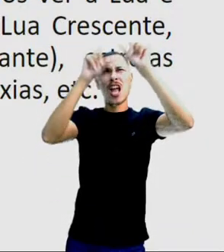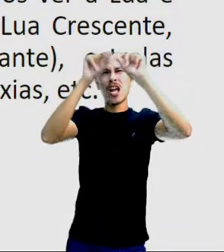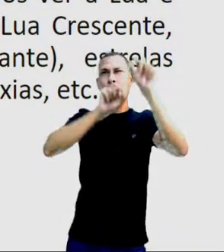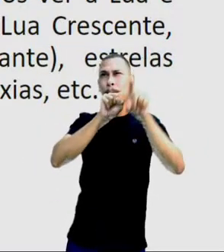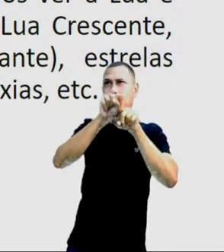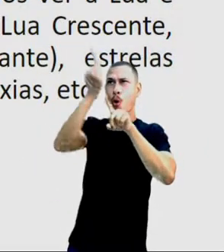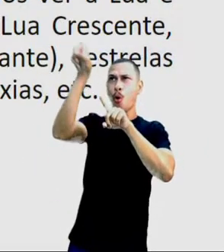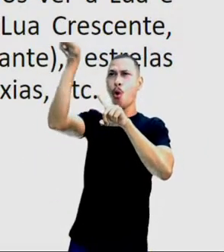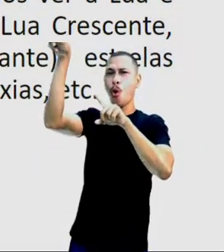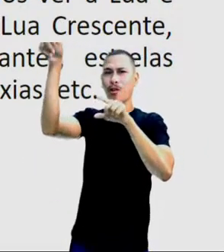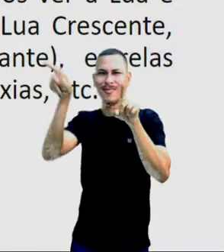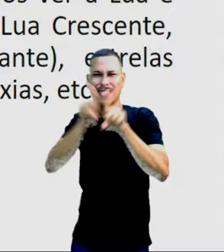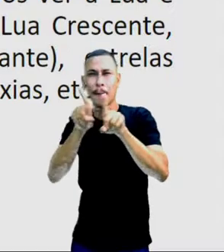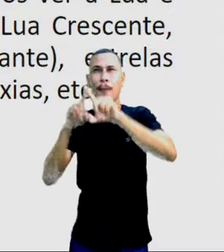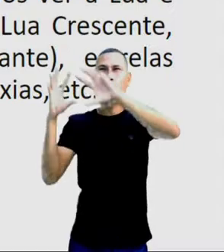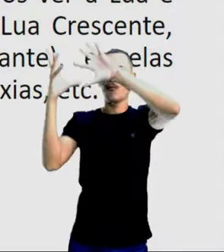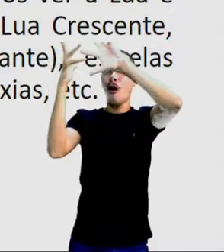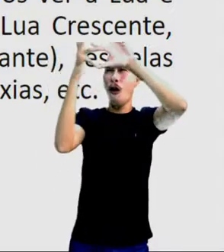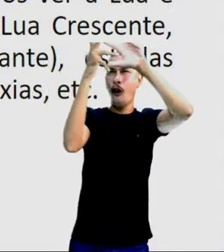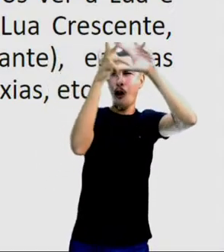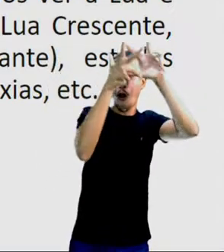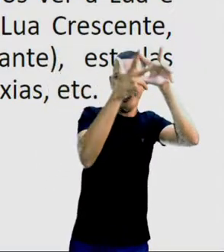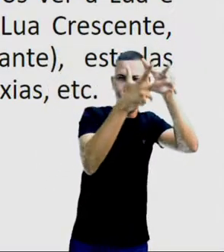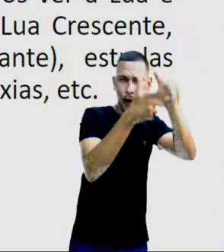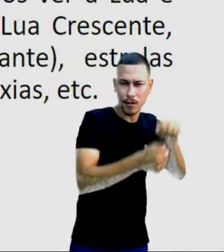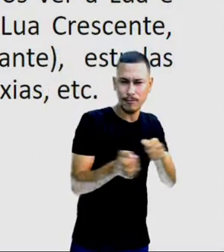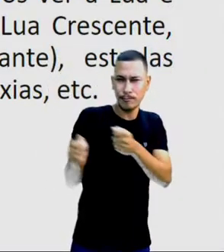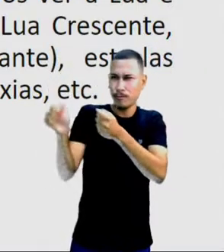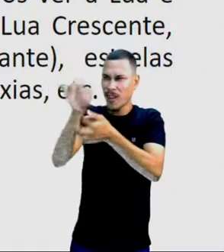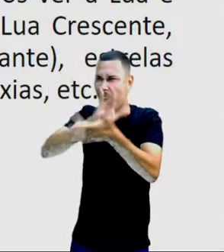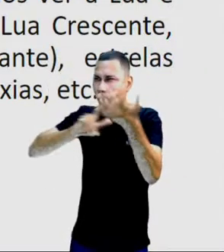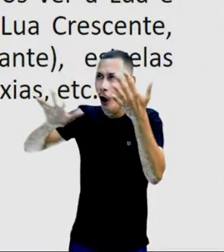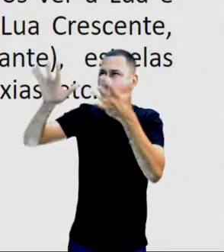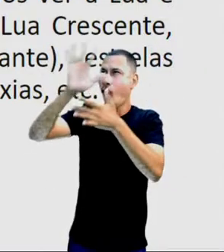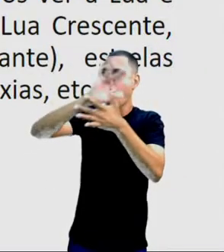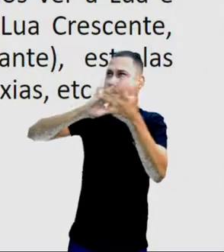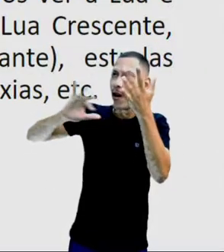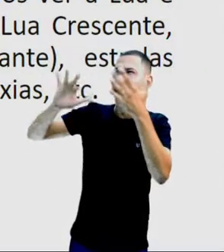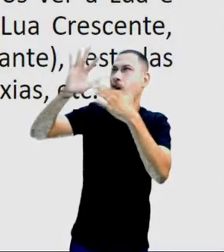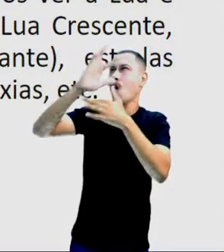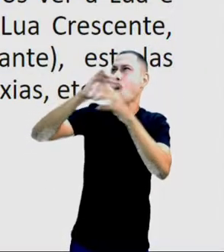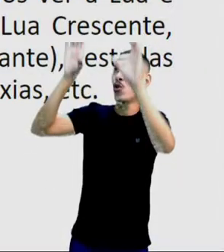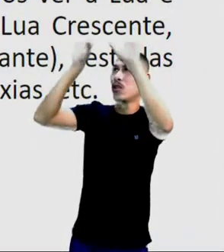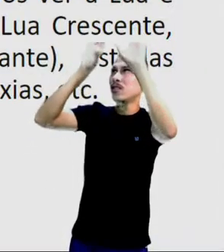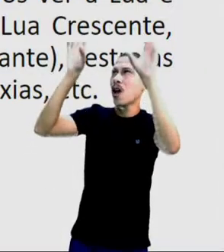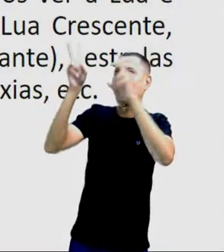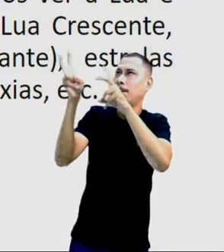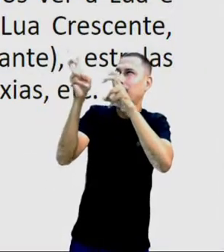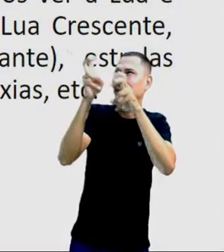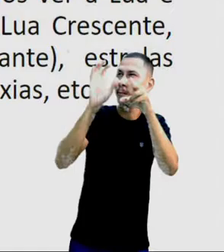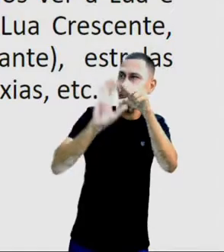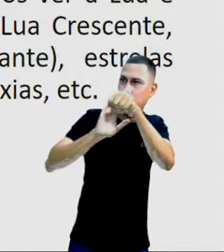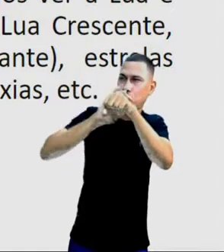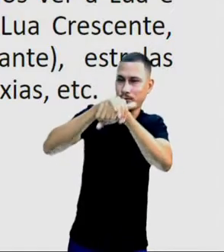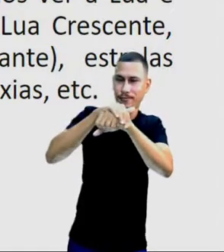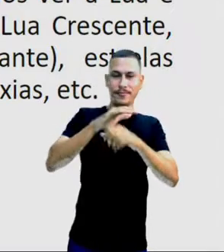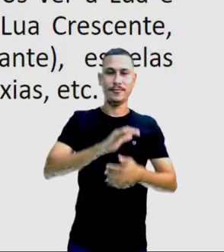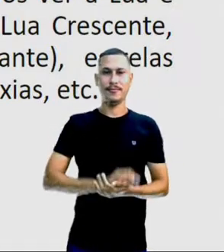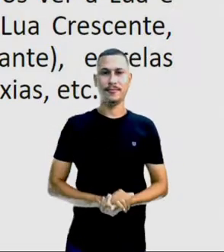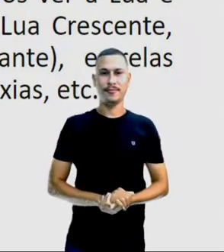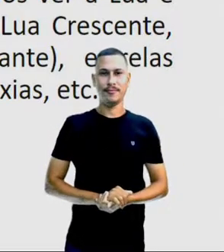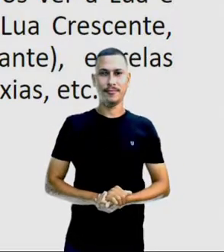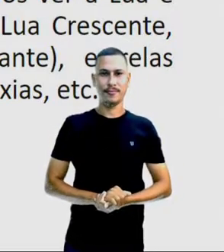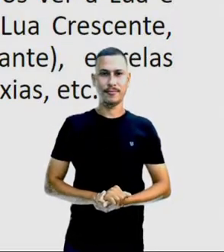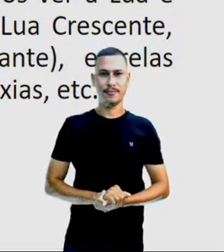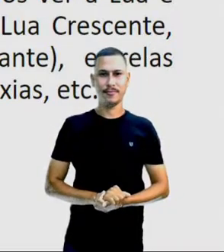planetas e galáxias. Olha aí quantas coisas nós podemos ver nos diferentes momentos da Terra, não é